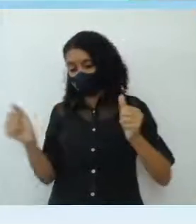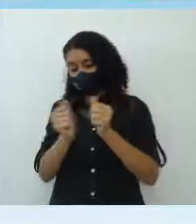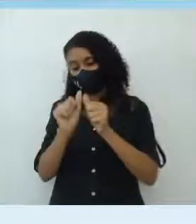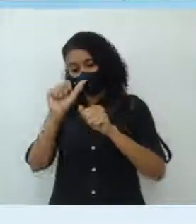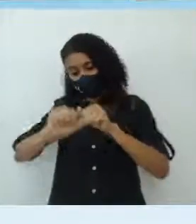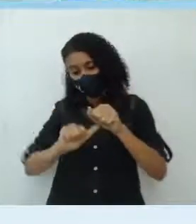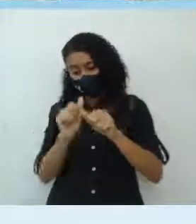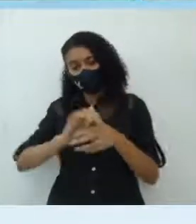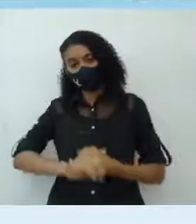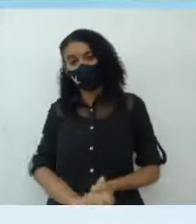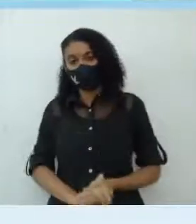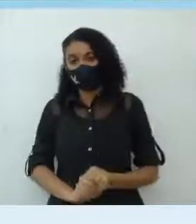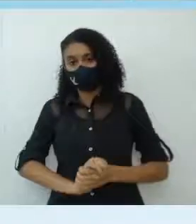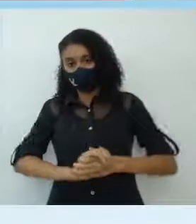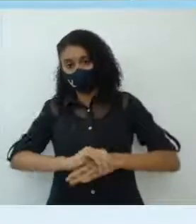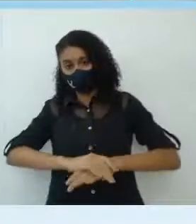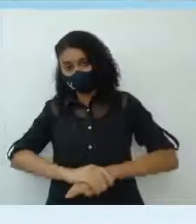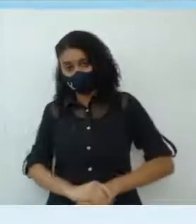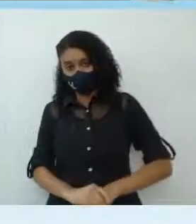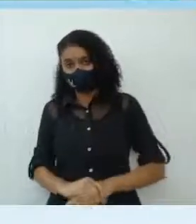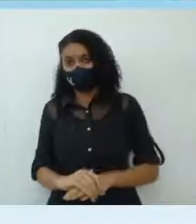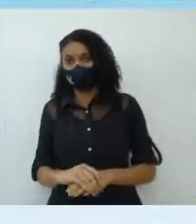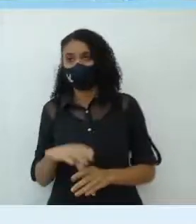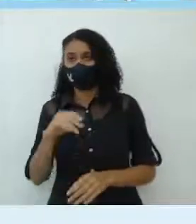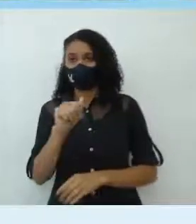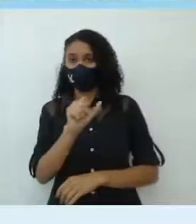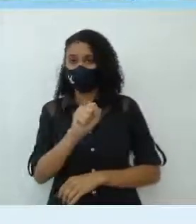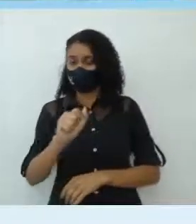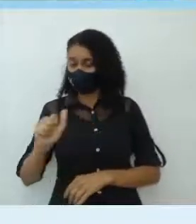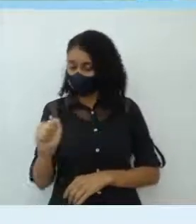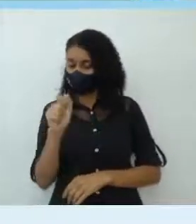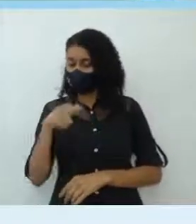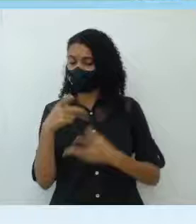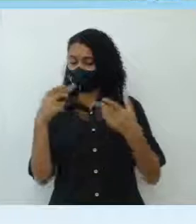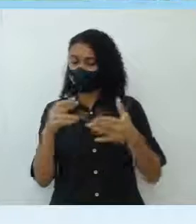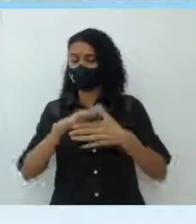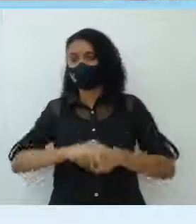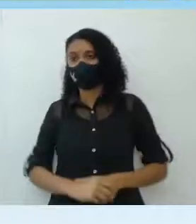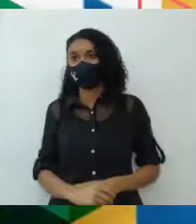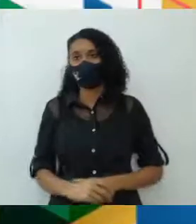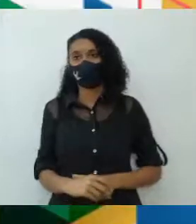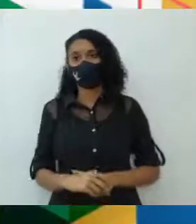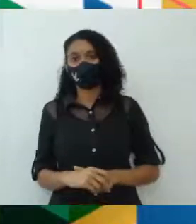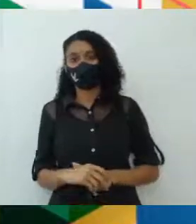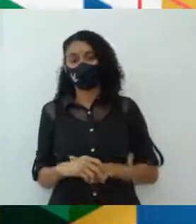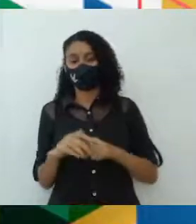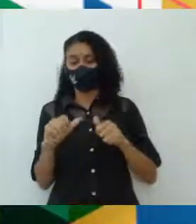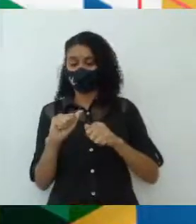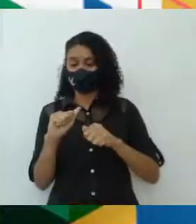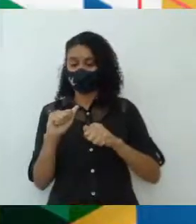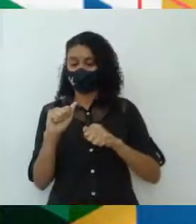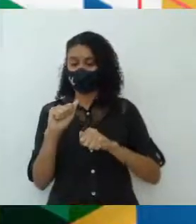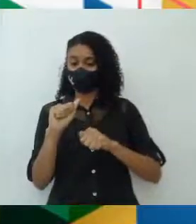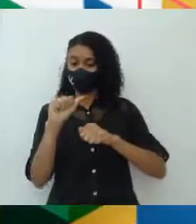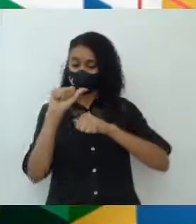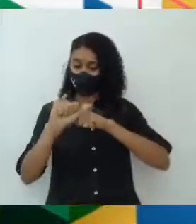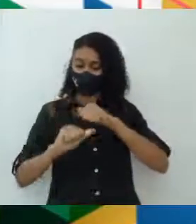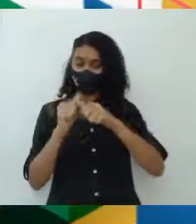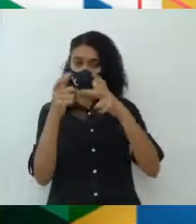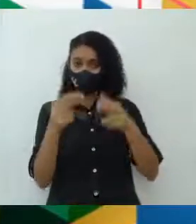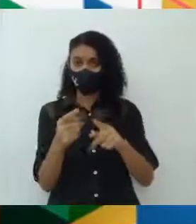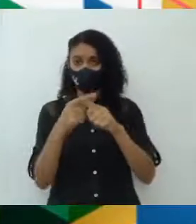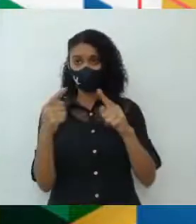átomos, a massa é exatamente a mesma. A quantidade de átomos é exatamente o mesmo, mas